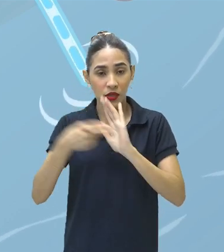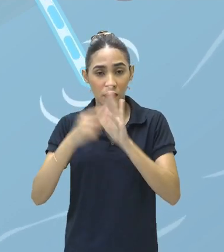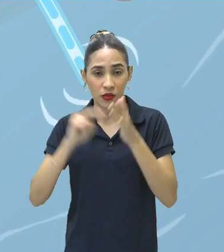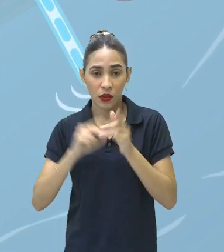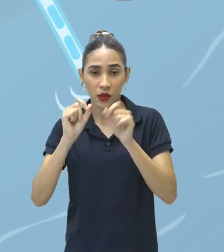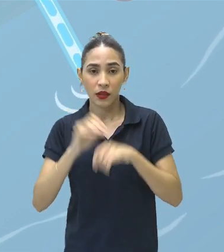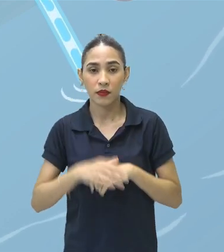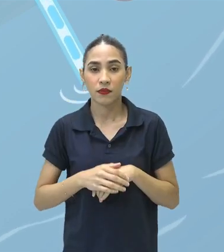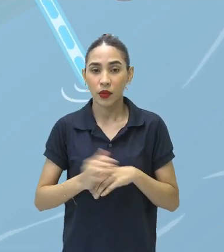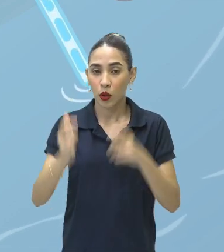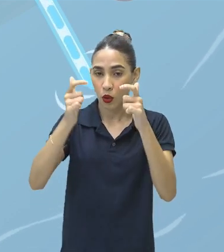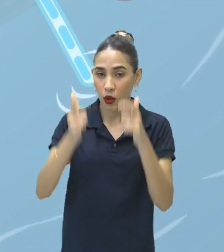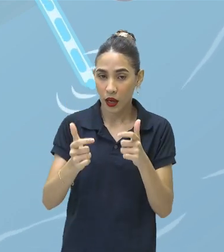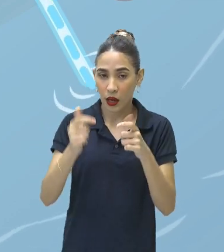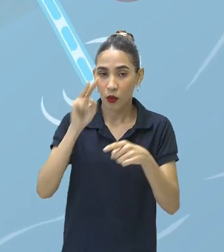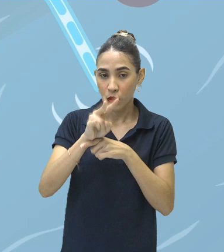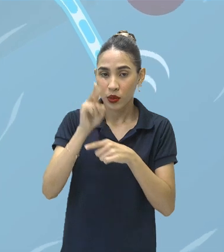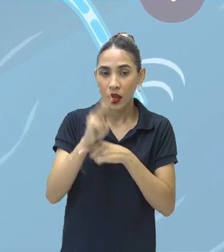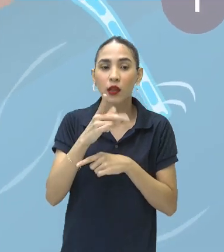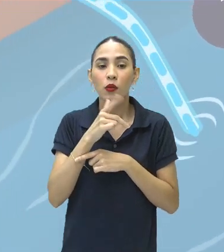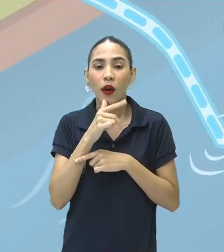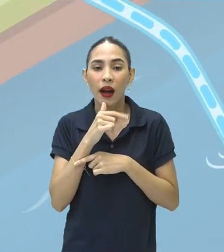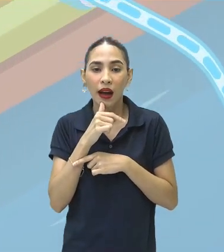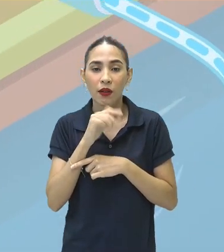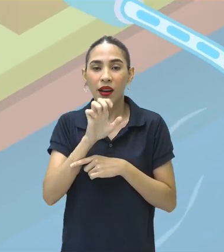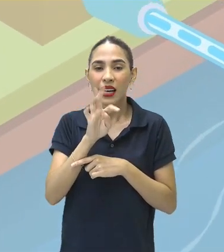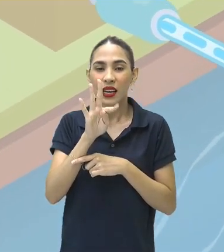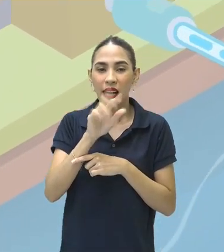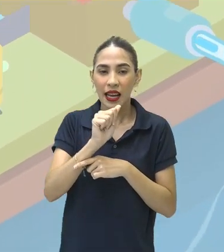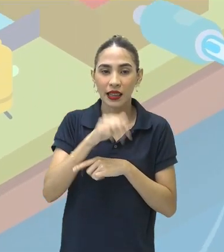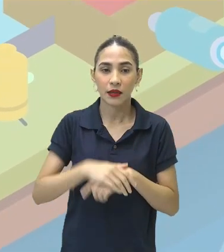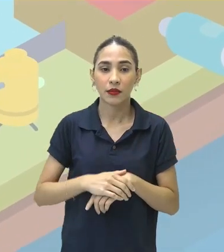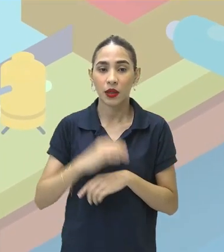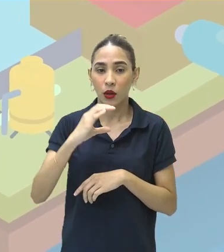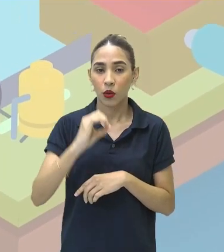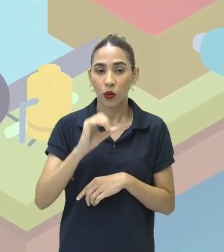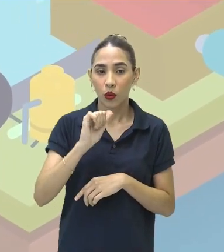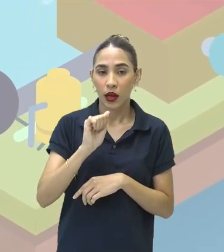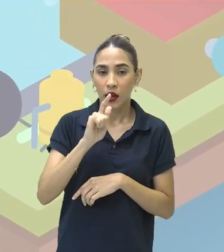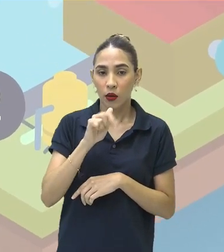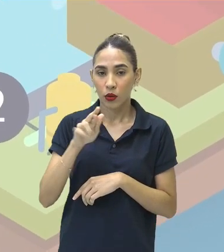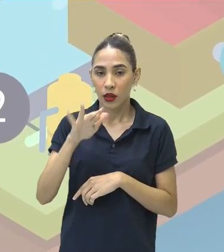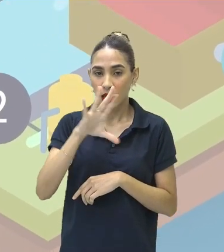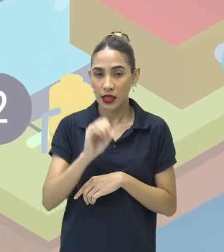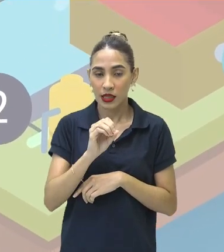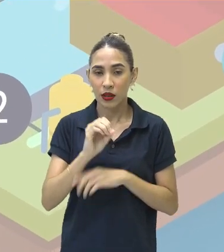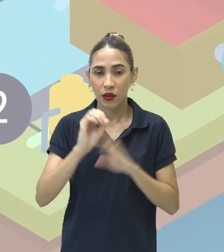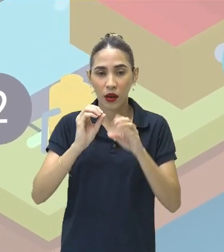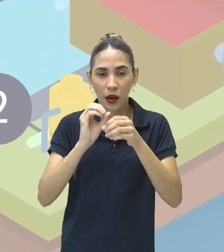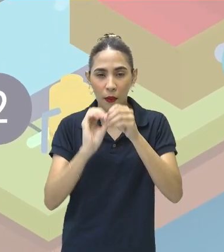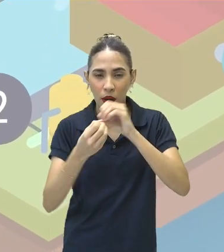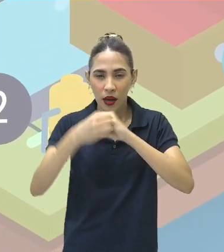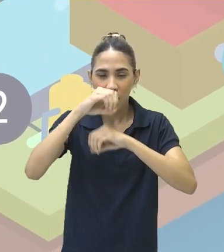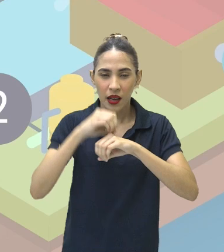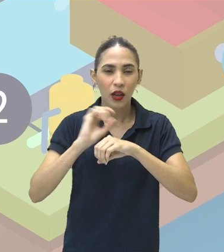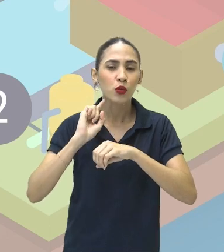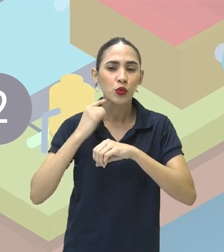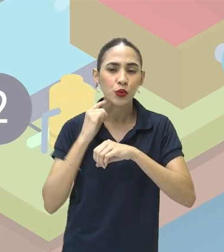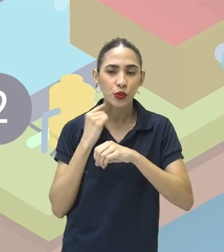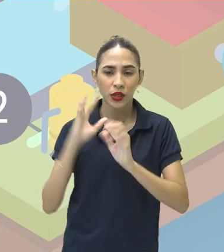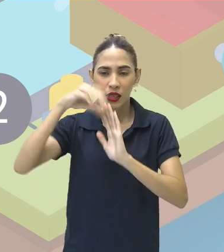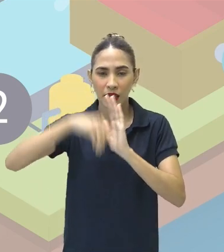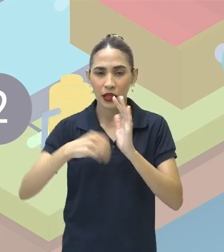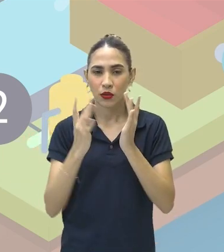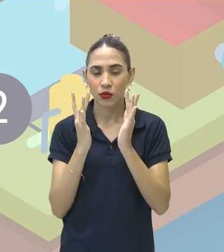para a estação de tratamento de água ETA. Coagulação. As partículas de impurezas presentes na água